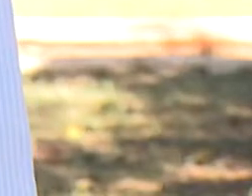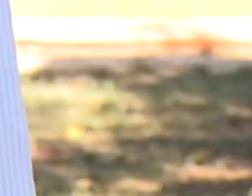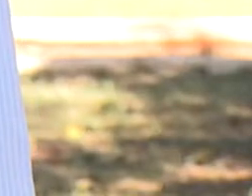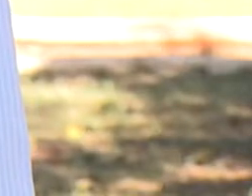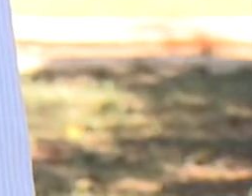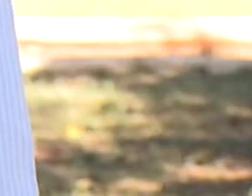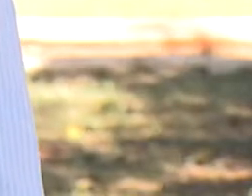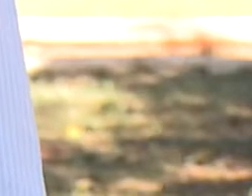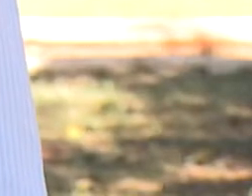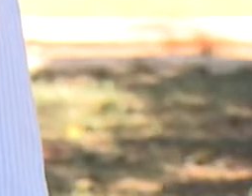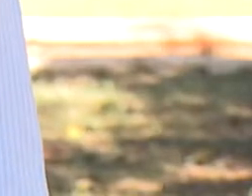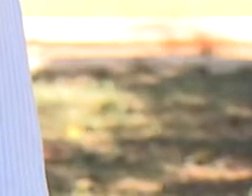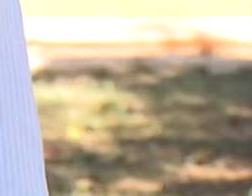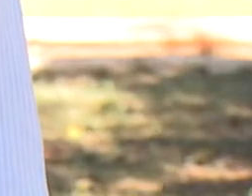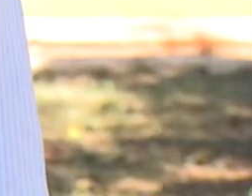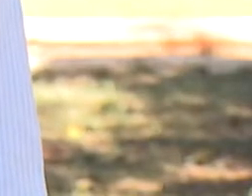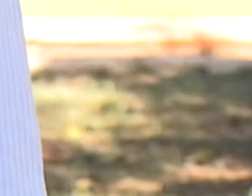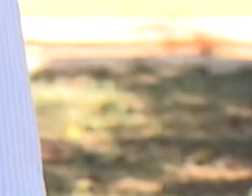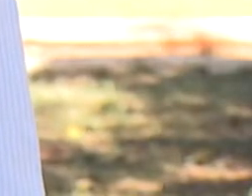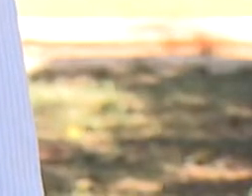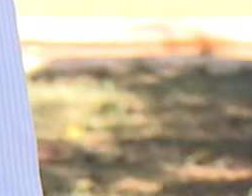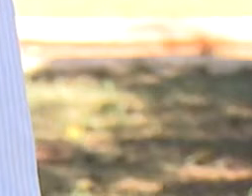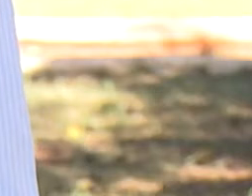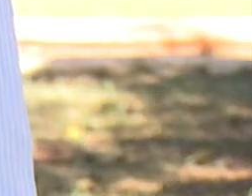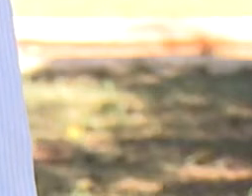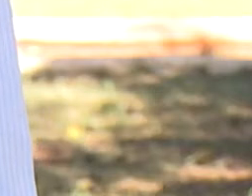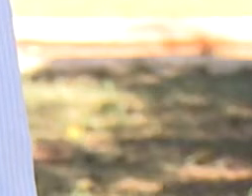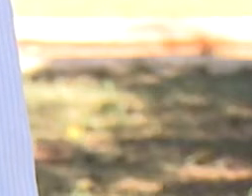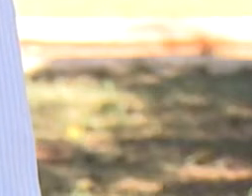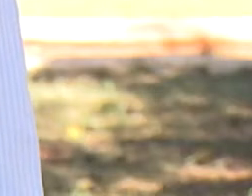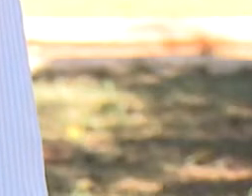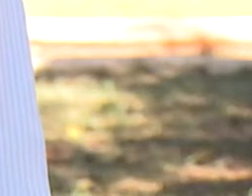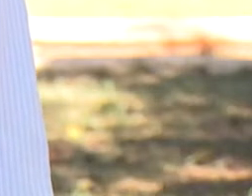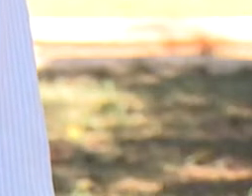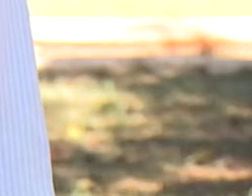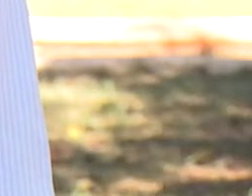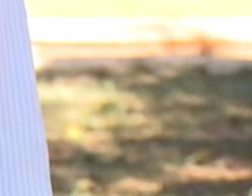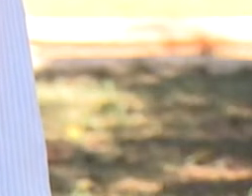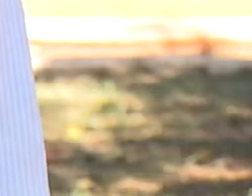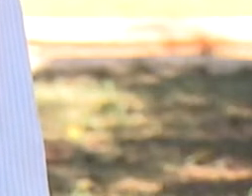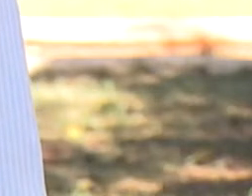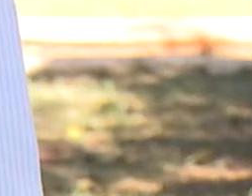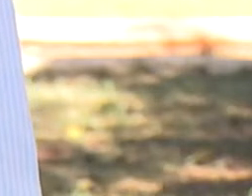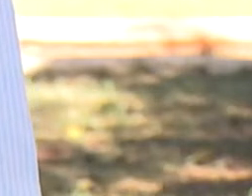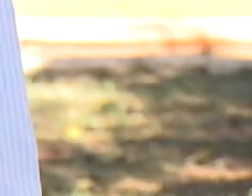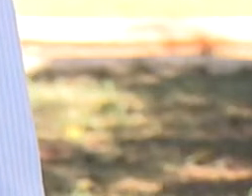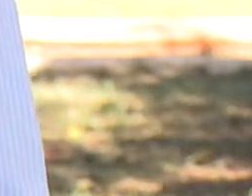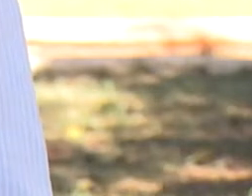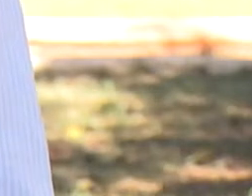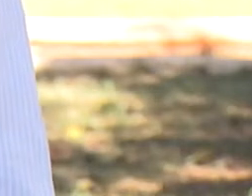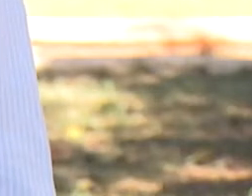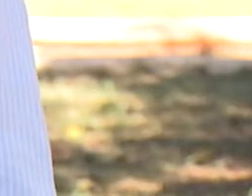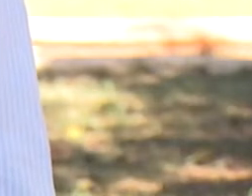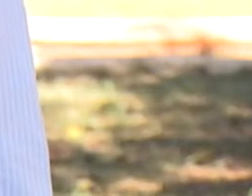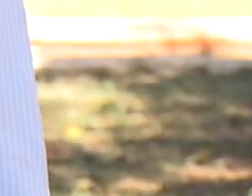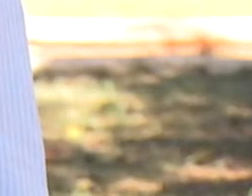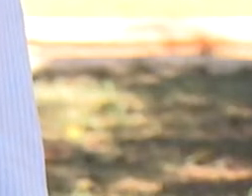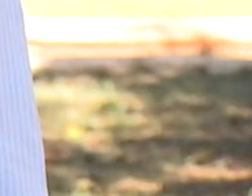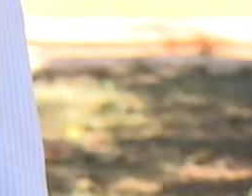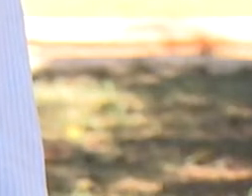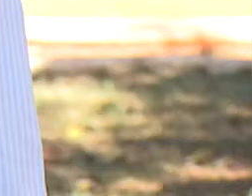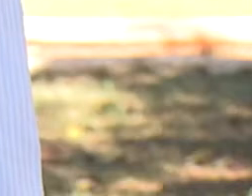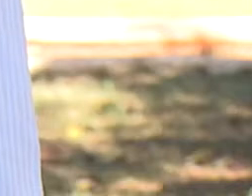o autoconhecimento, né? Me faz ser uma pessoa melhor, me faz ser um ser mais feliz, me faz ser um